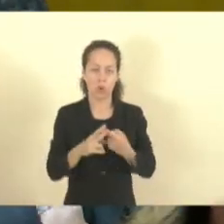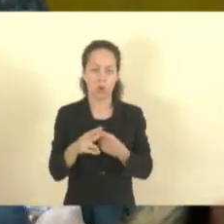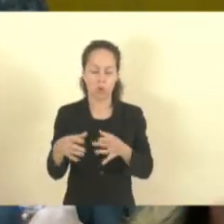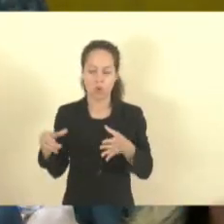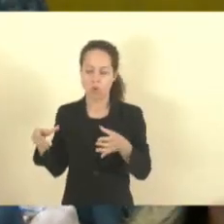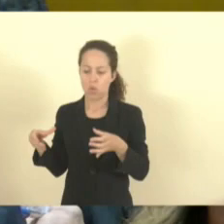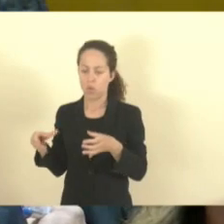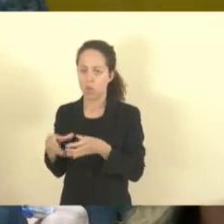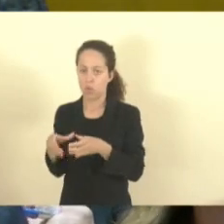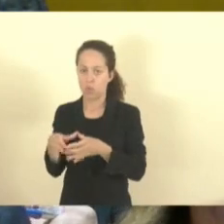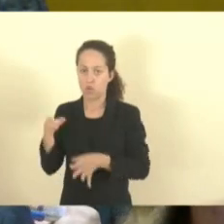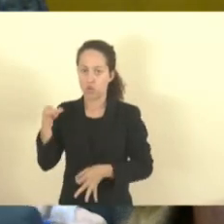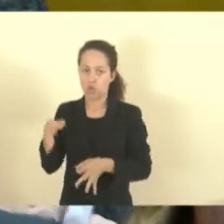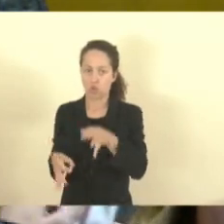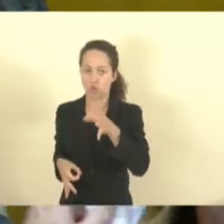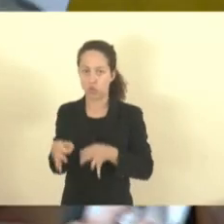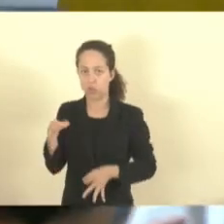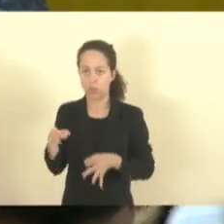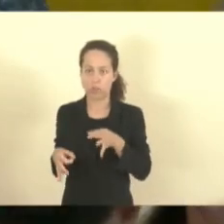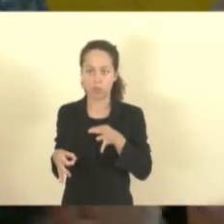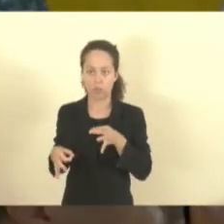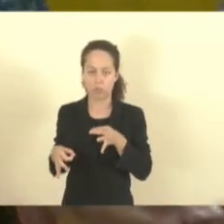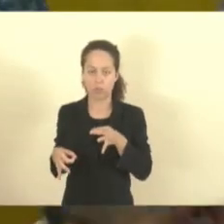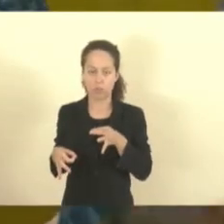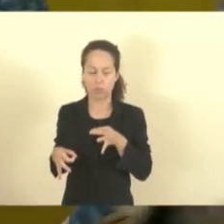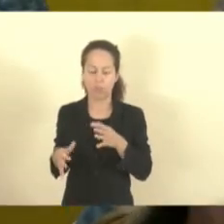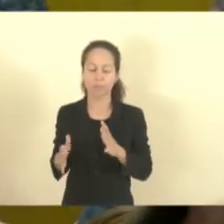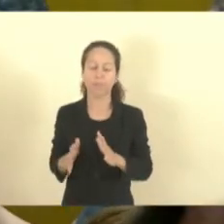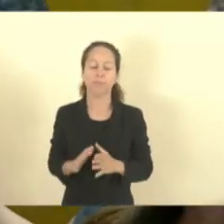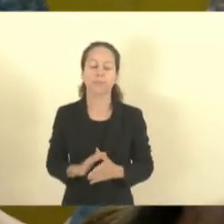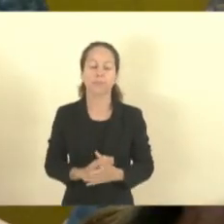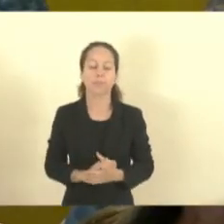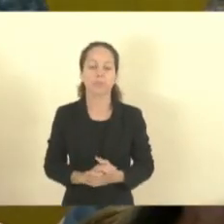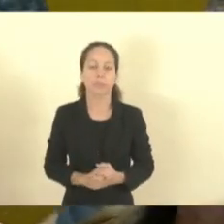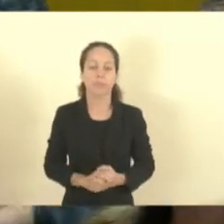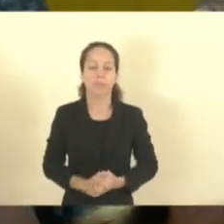de Constituição e Justiça, contra não, o mas... voto.